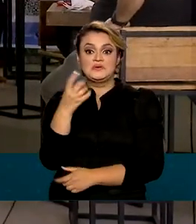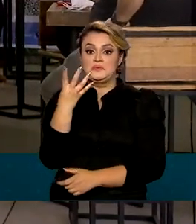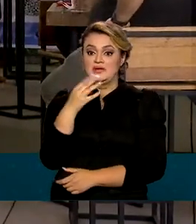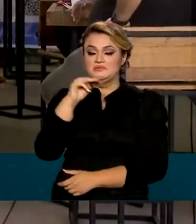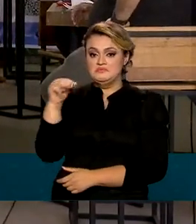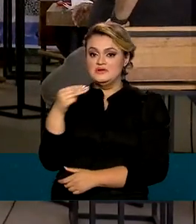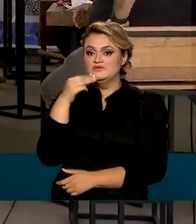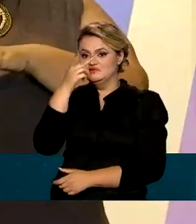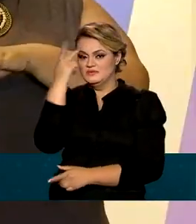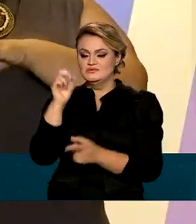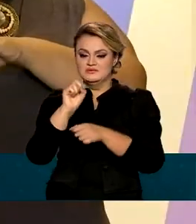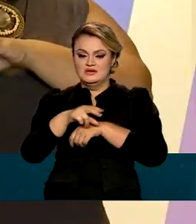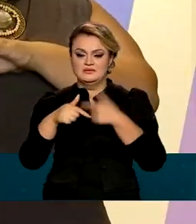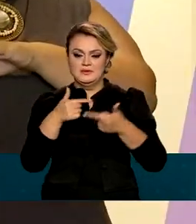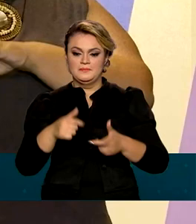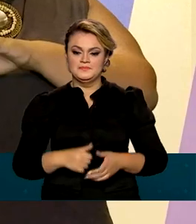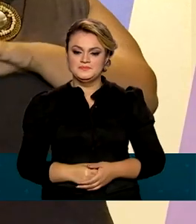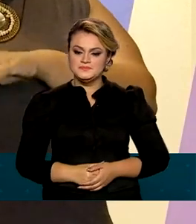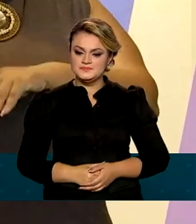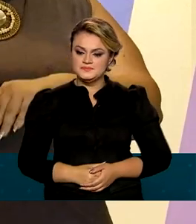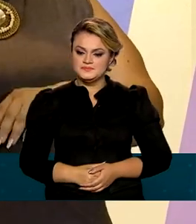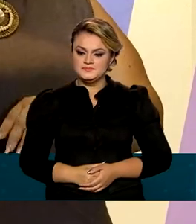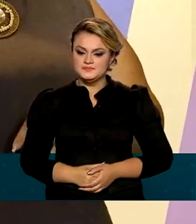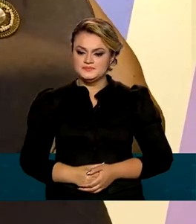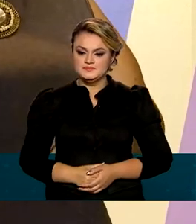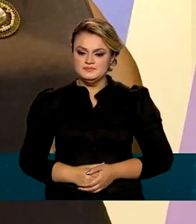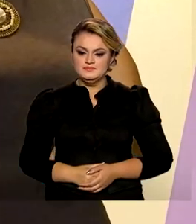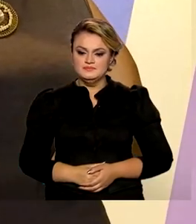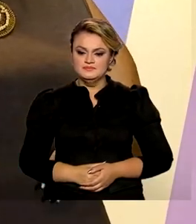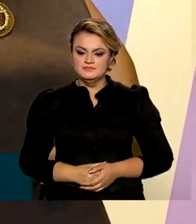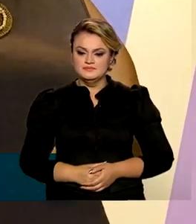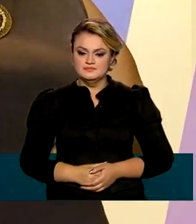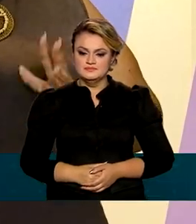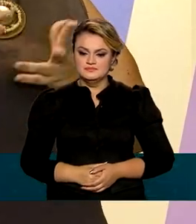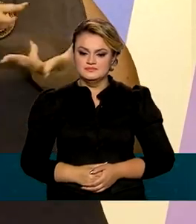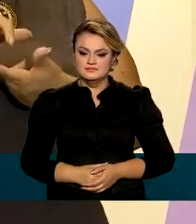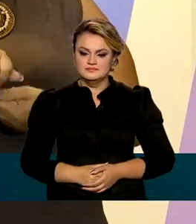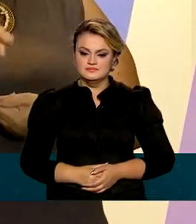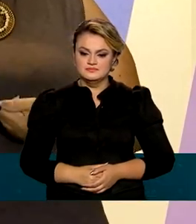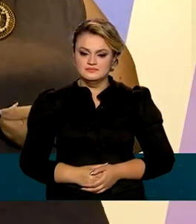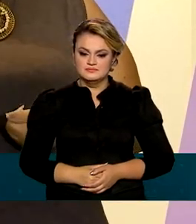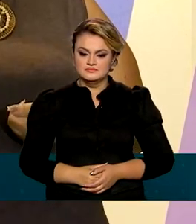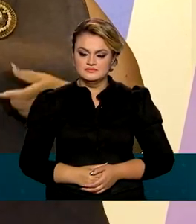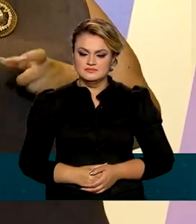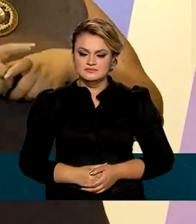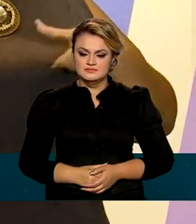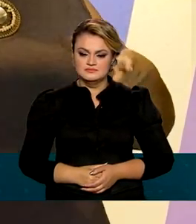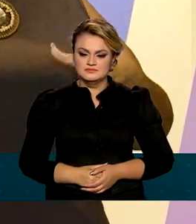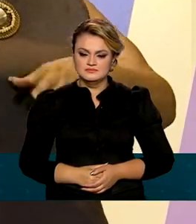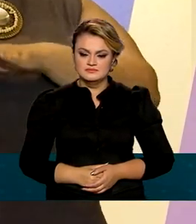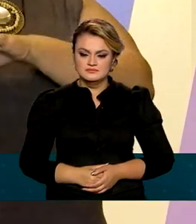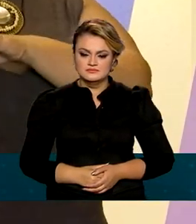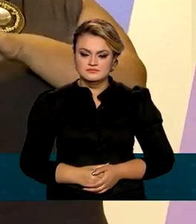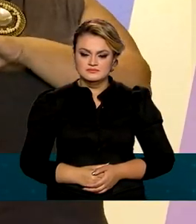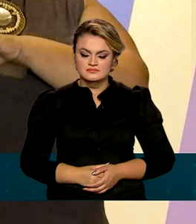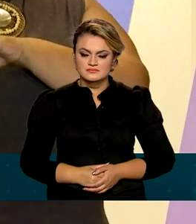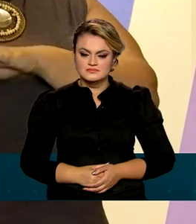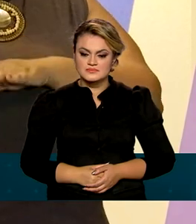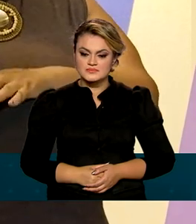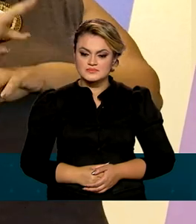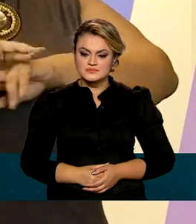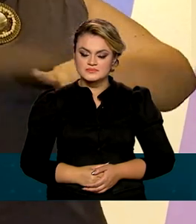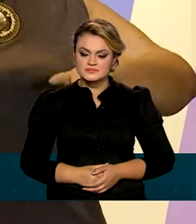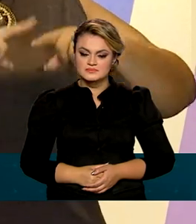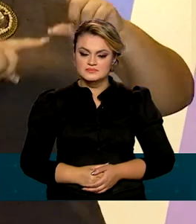de pessoas. Nós temos que perseguir e ser o maior exportador de lácteos. Já somos o maior exportador em vários produtos, mas do produto do